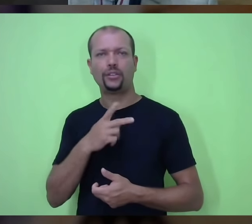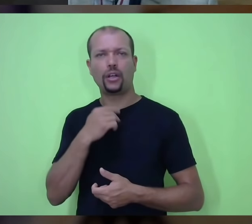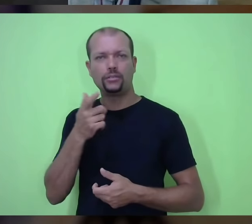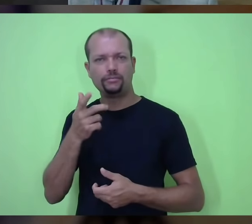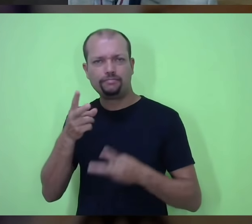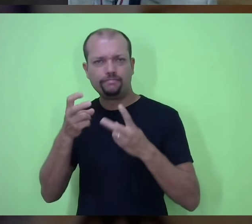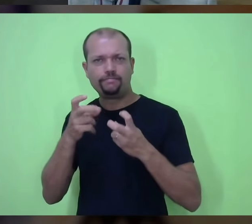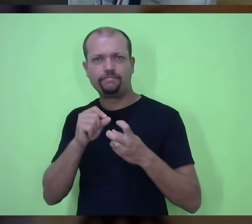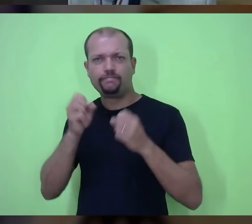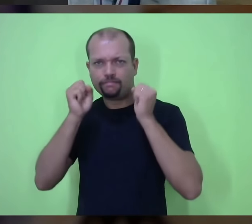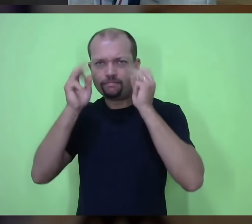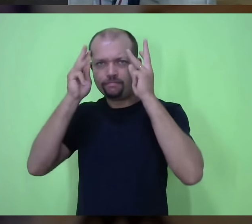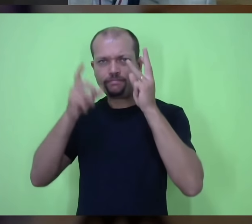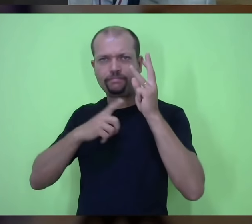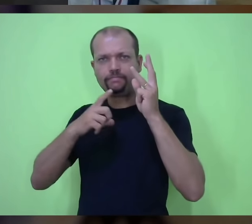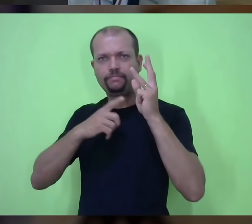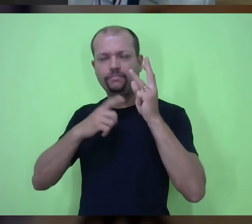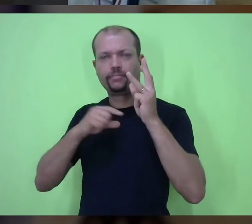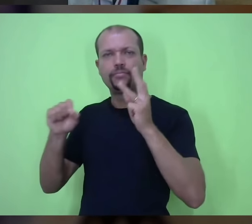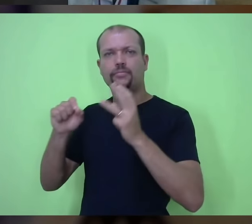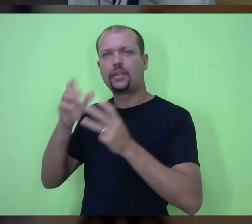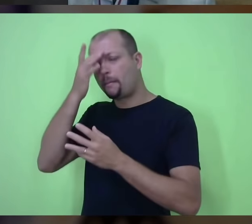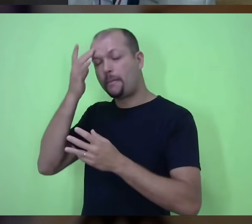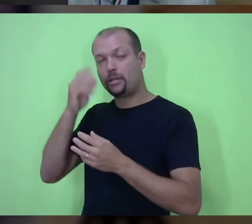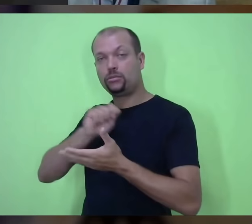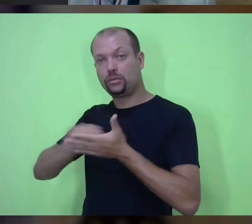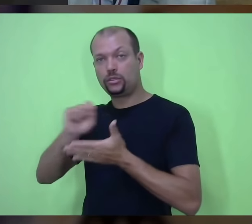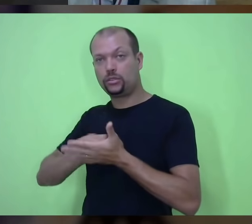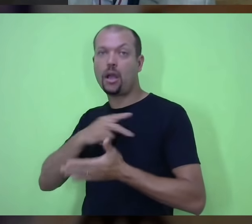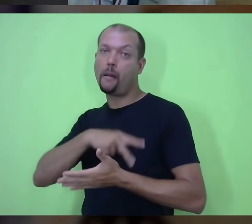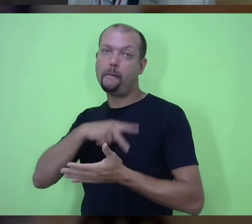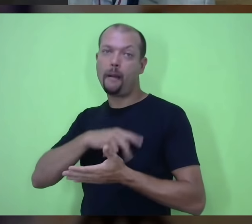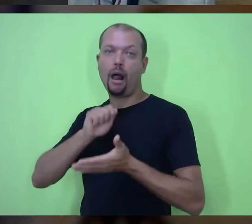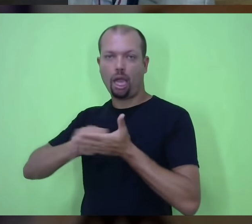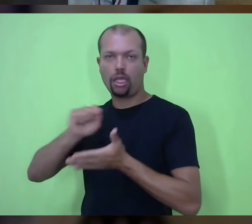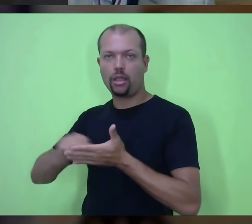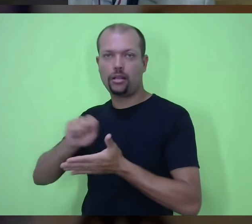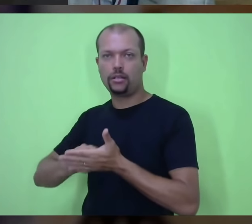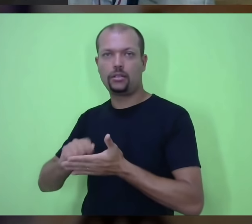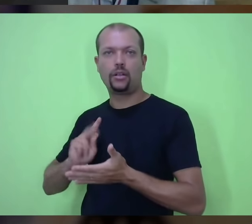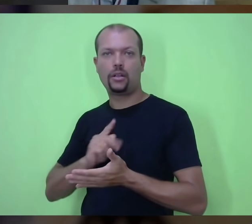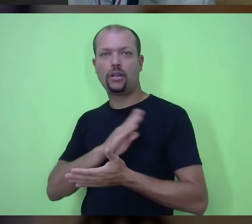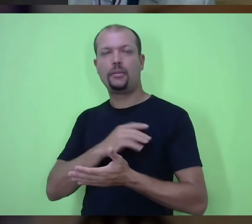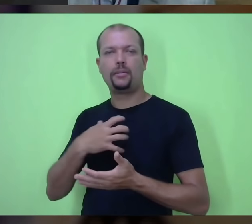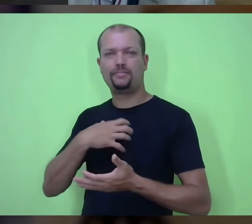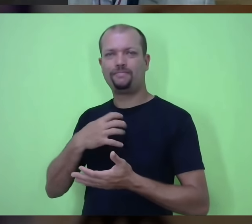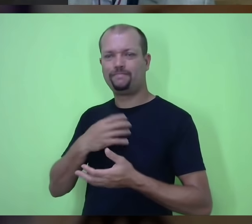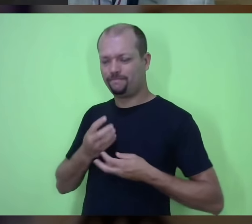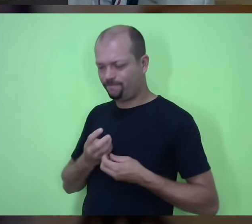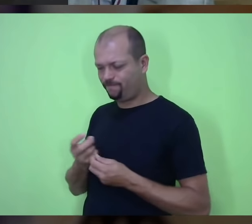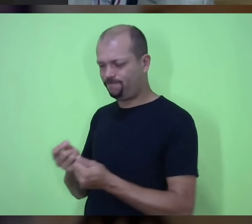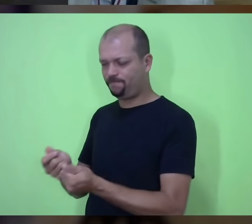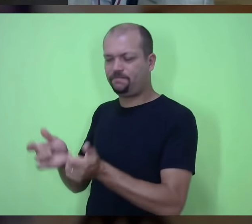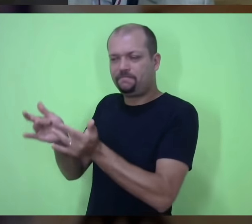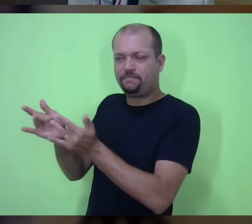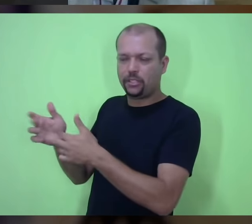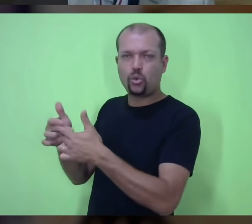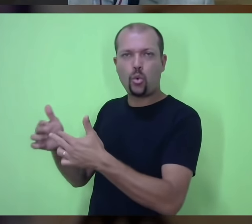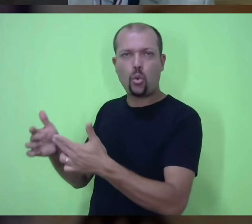essa observação aí sobre Moisés. O autor do livro de Hebreus, né, você vê que existe esse esvaziamento, sentimento,